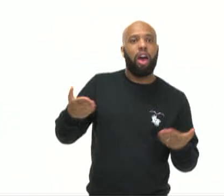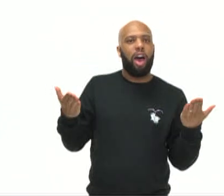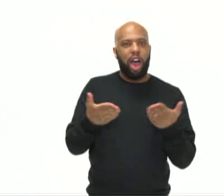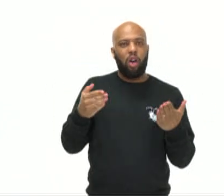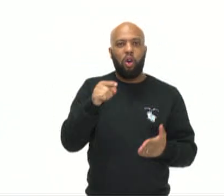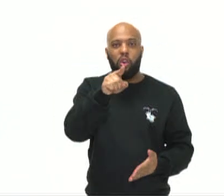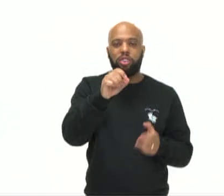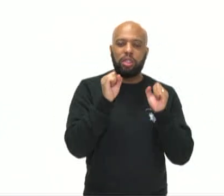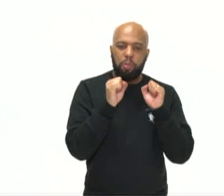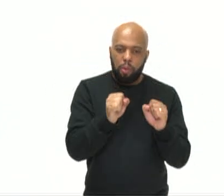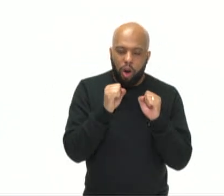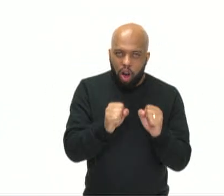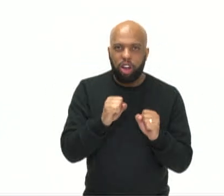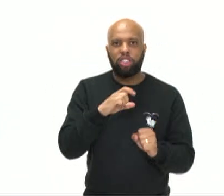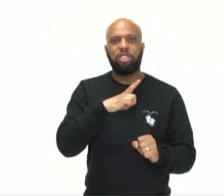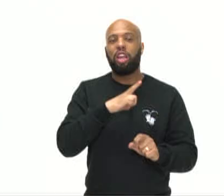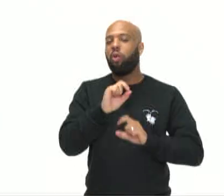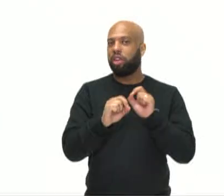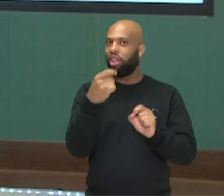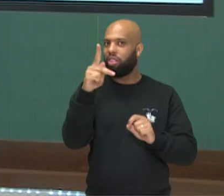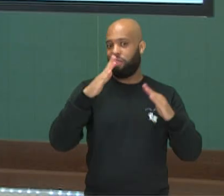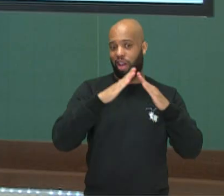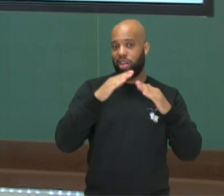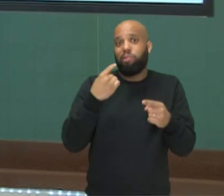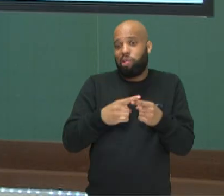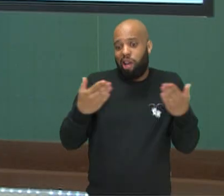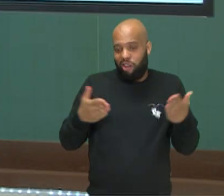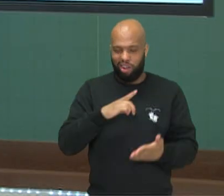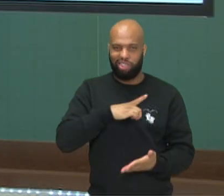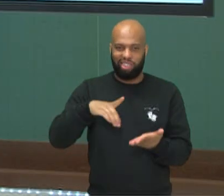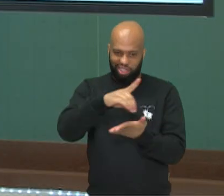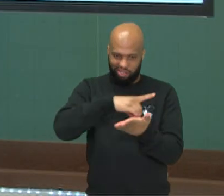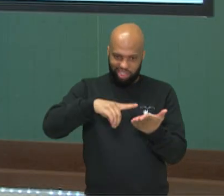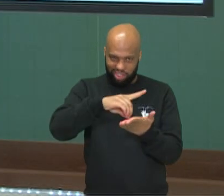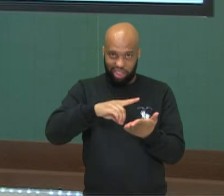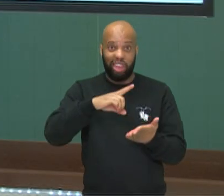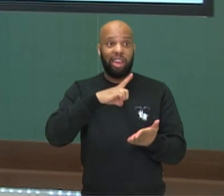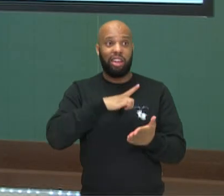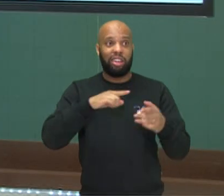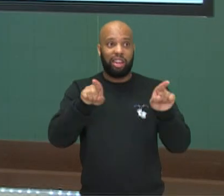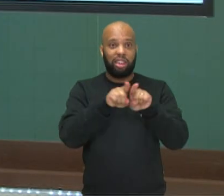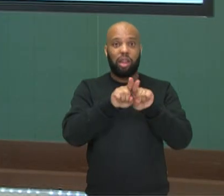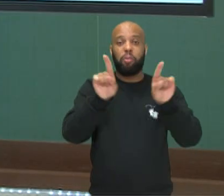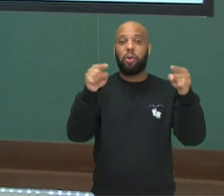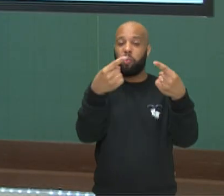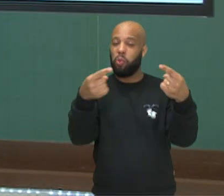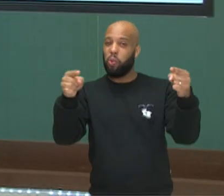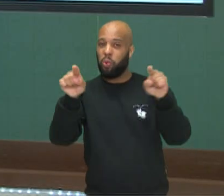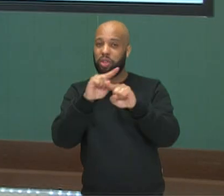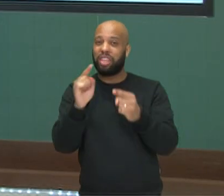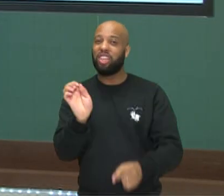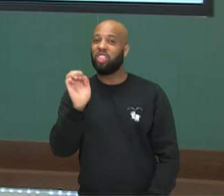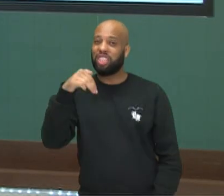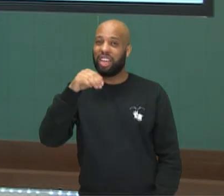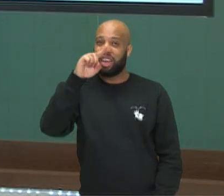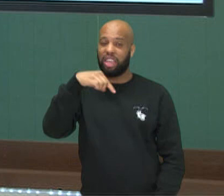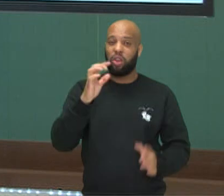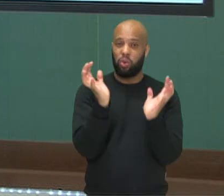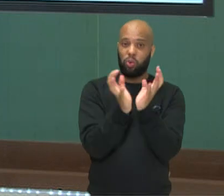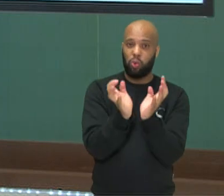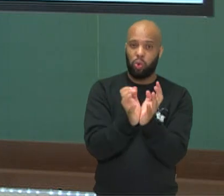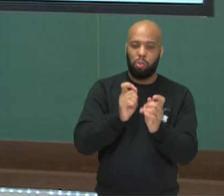casa. Então você vai adorar as músicas do grupo ABBA e as brilhantes atuações de Meryl Streep,